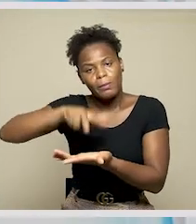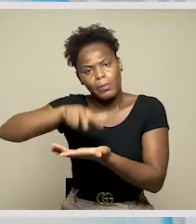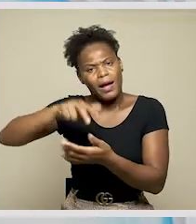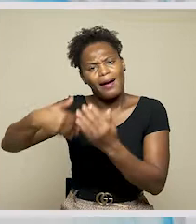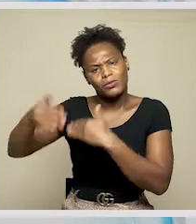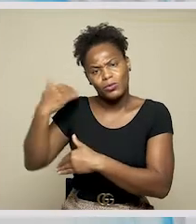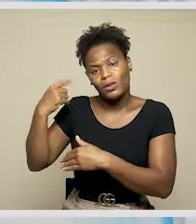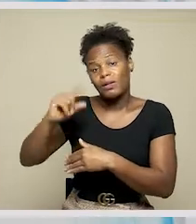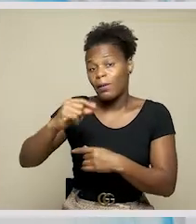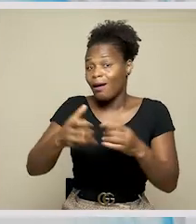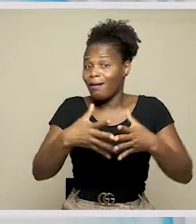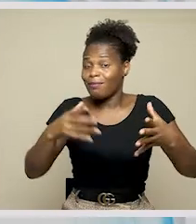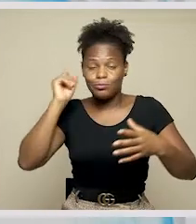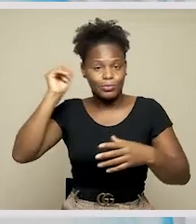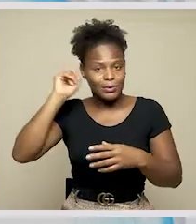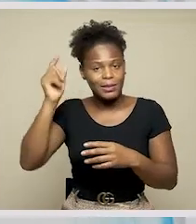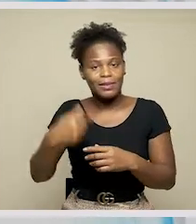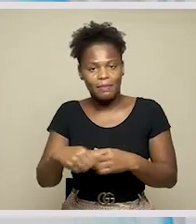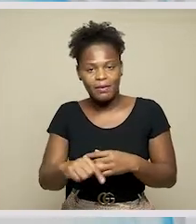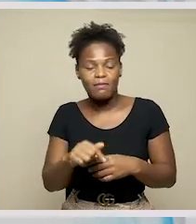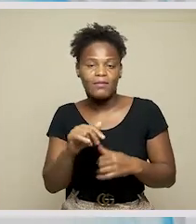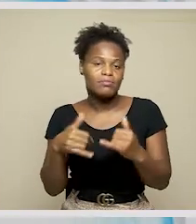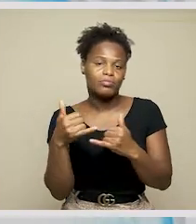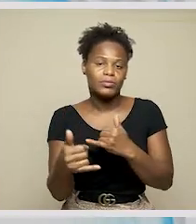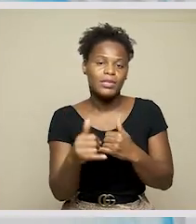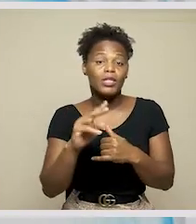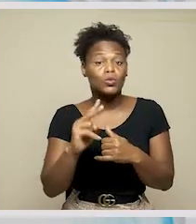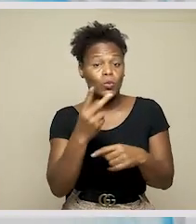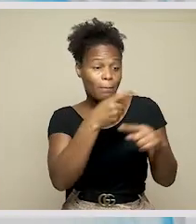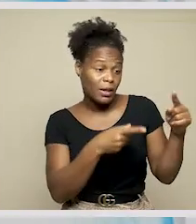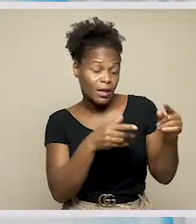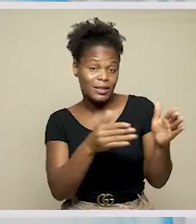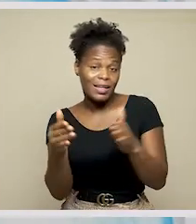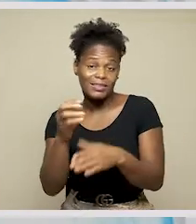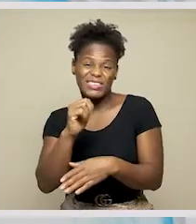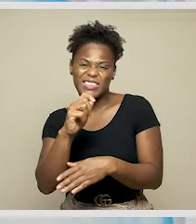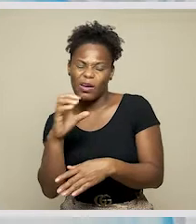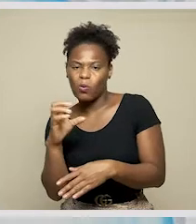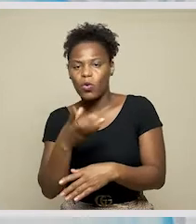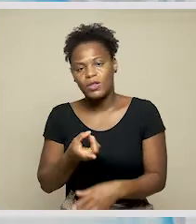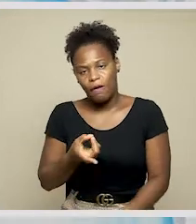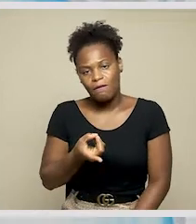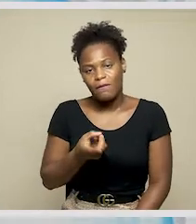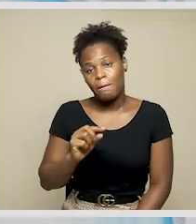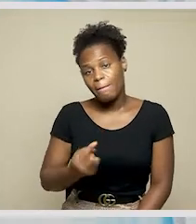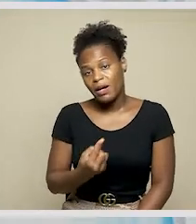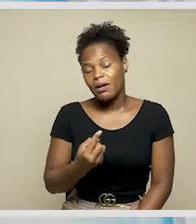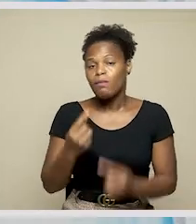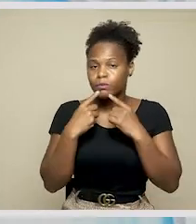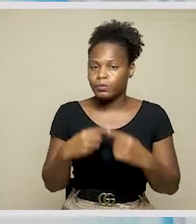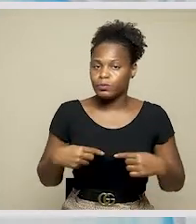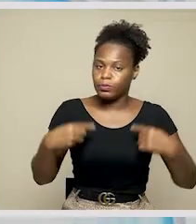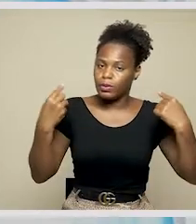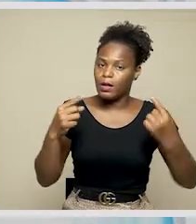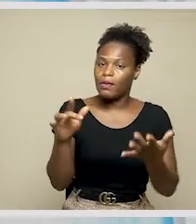que tiveram também uma grande importância a partir da segunda metade do século XIX para a